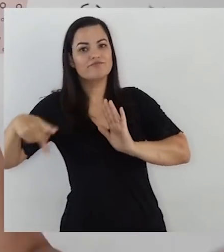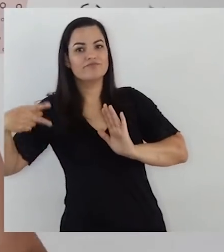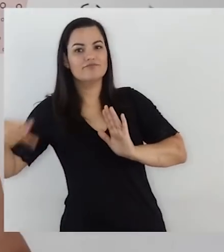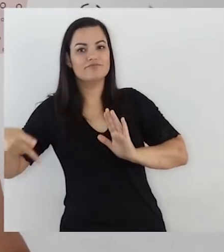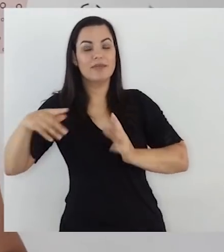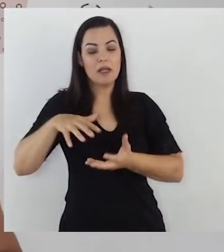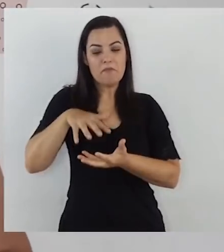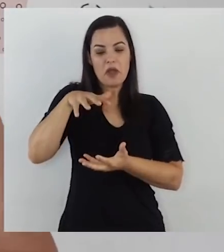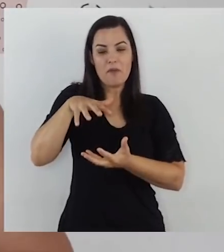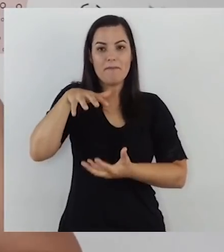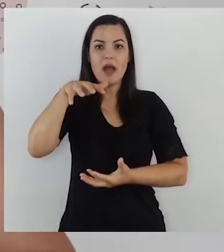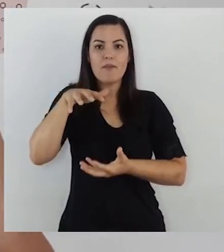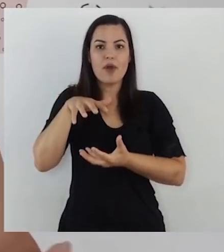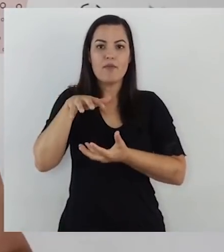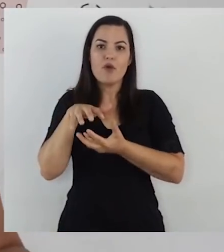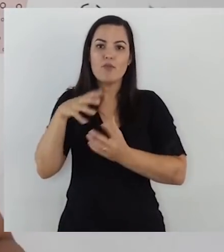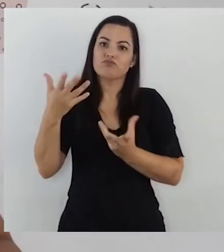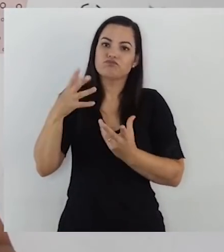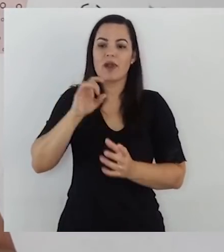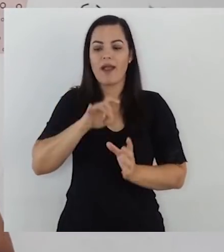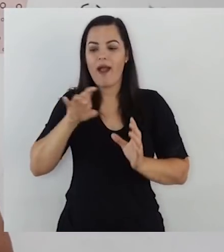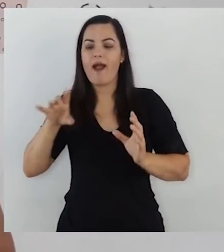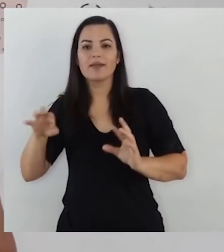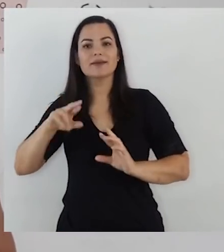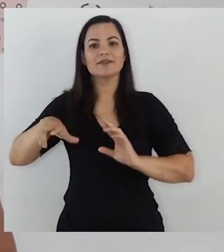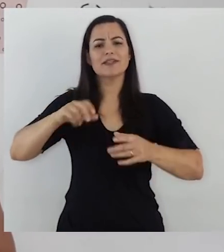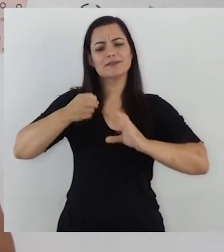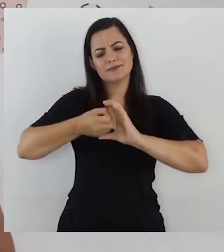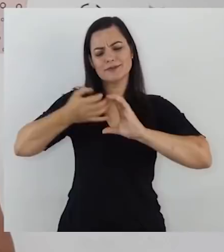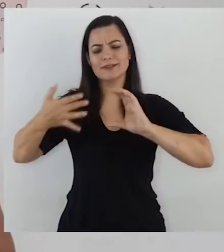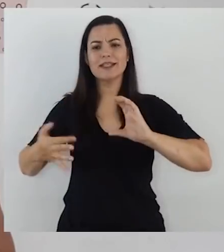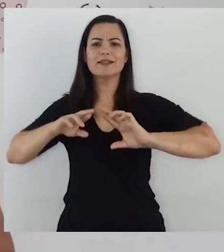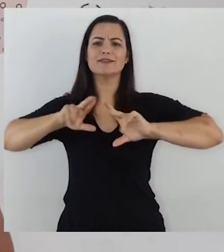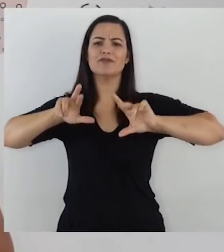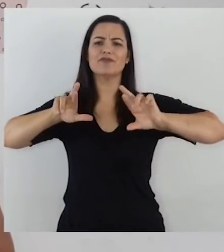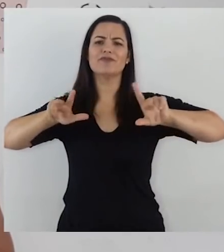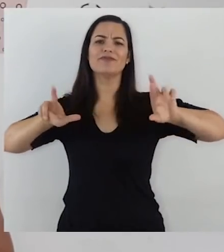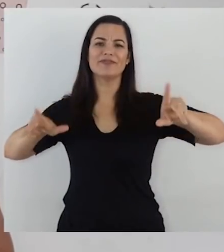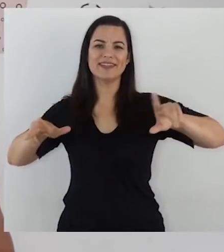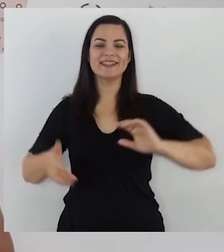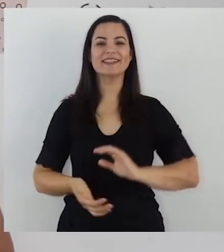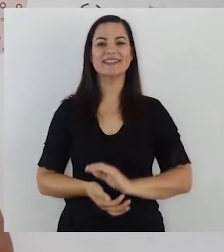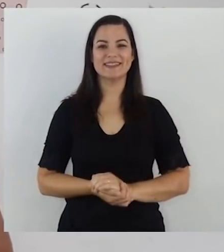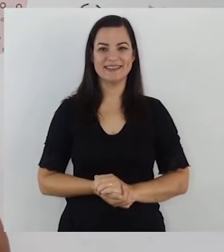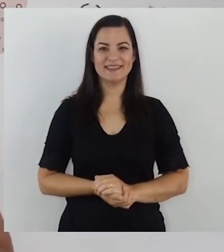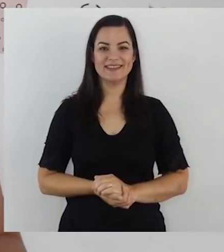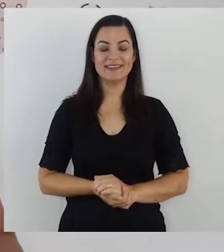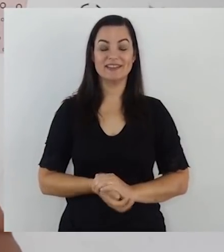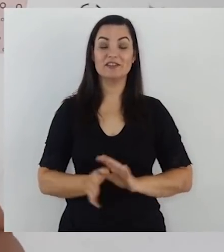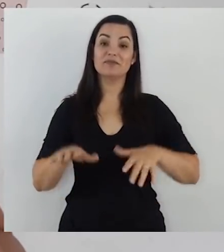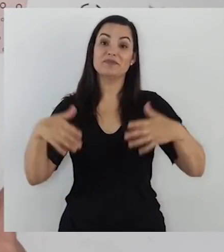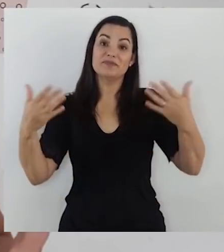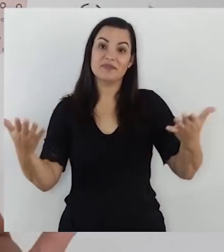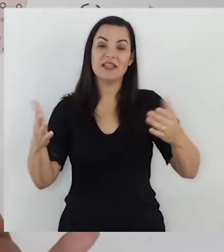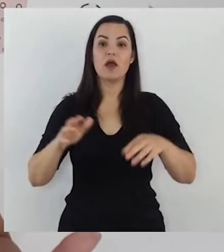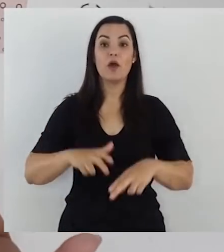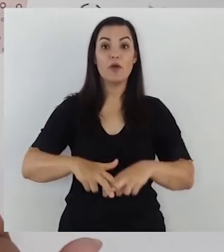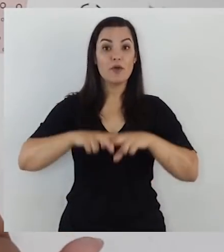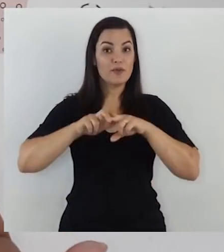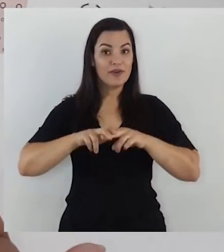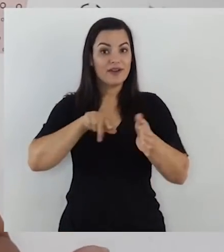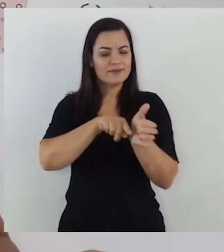seu tamanho. Todas as características são muito diferentes, tá bom? Então, foi a partir